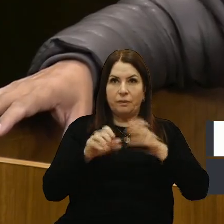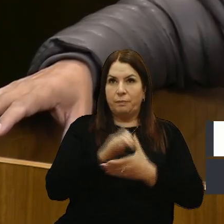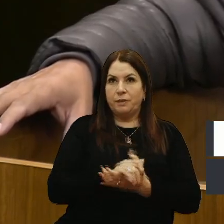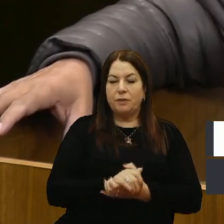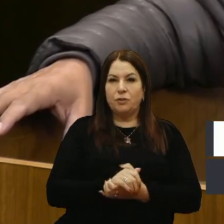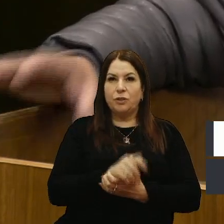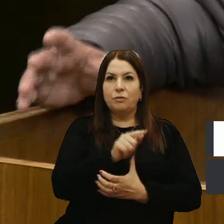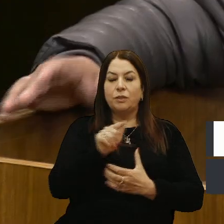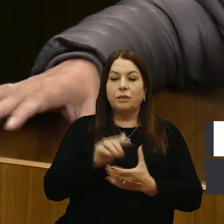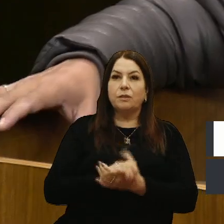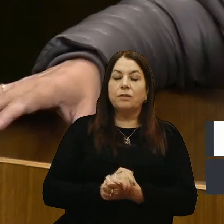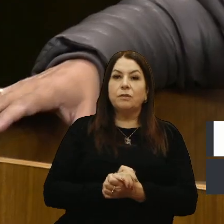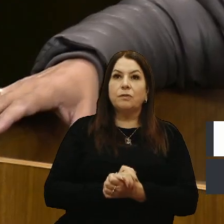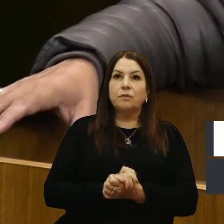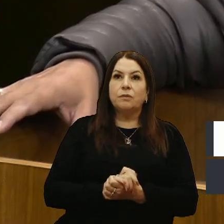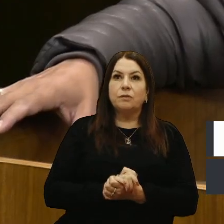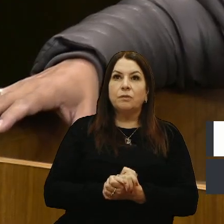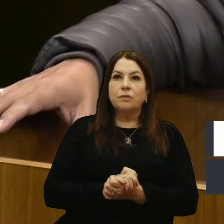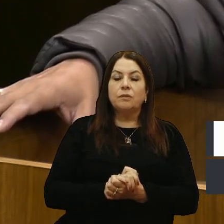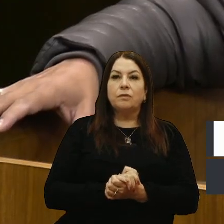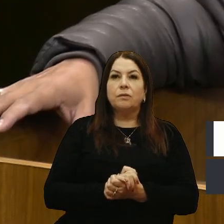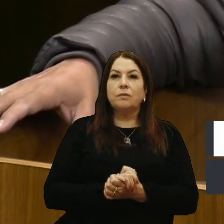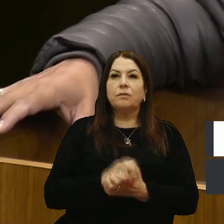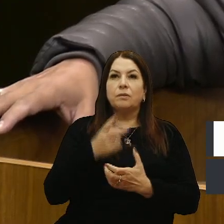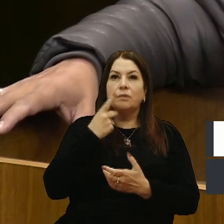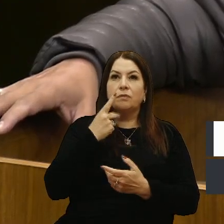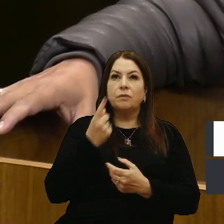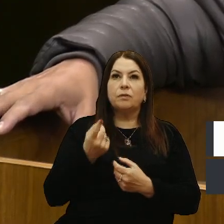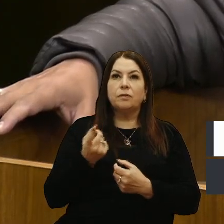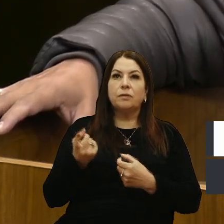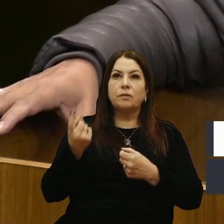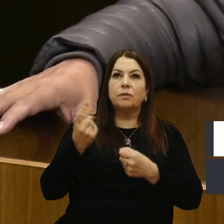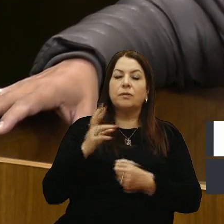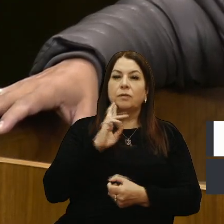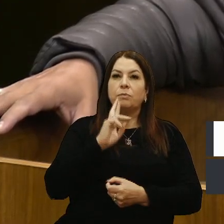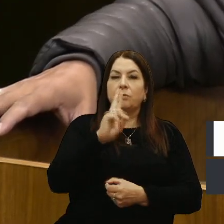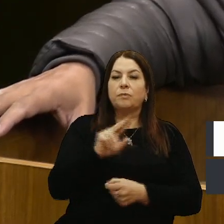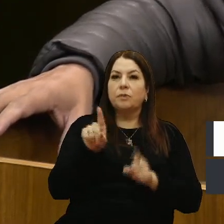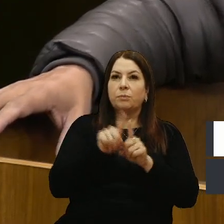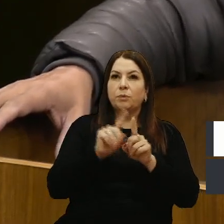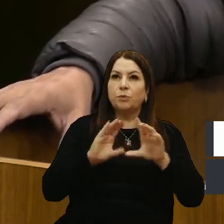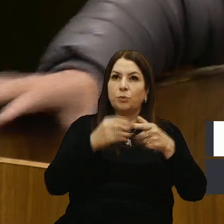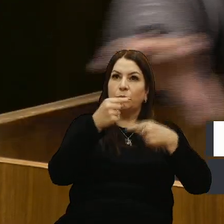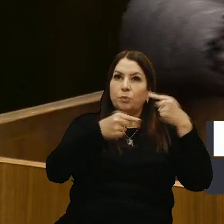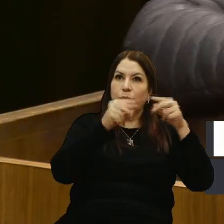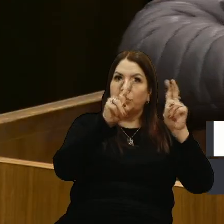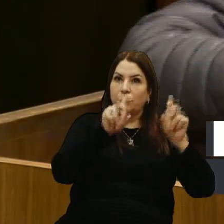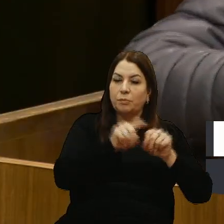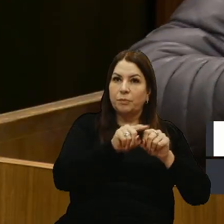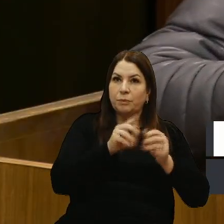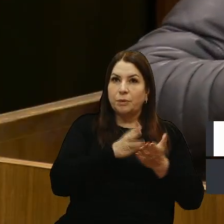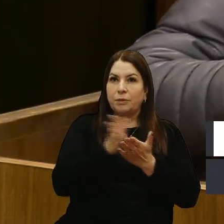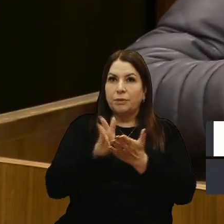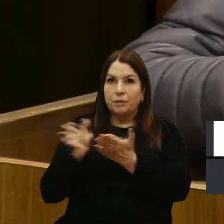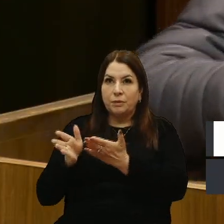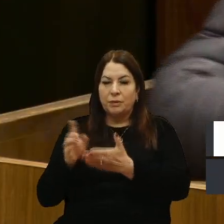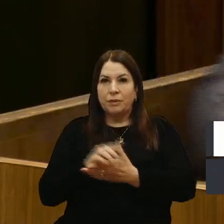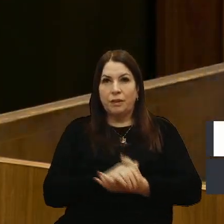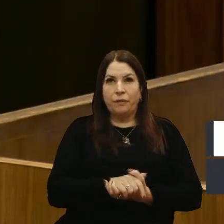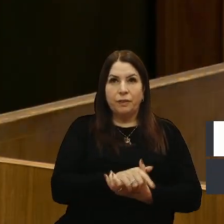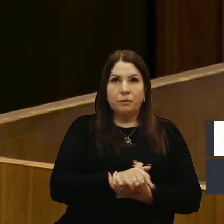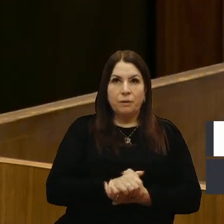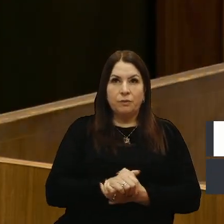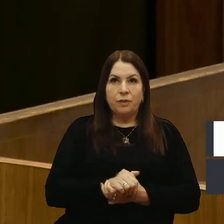muito produtivo. Inclusive, para dar retorno, hoje à tarde a gente está reunindo a frente parlamentar para fazer os encaminhamentos da audiência